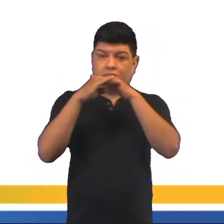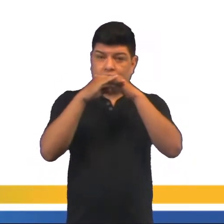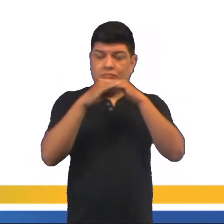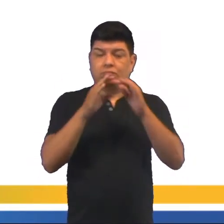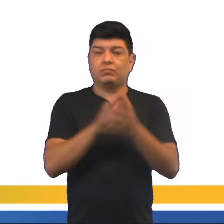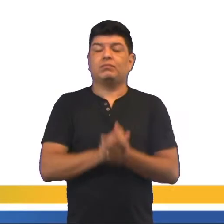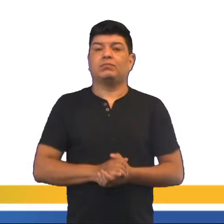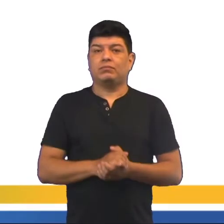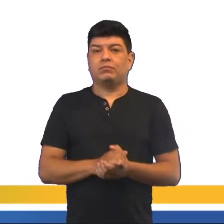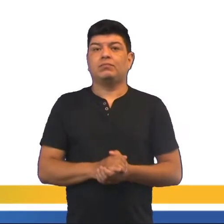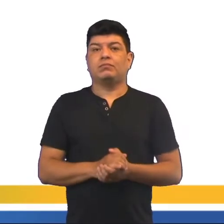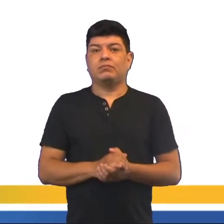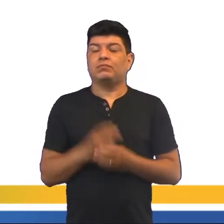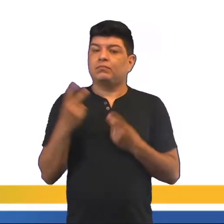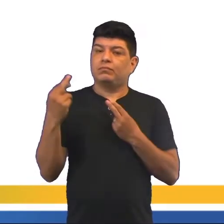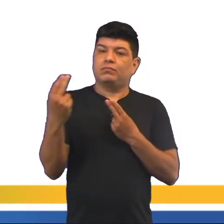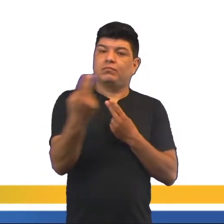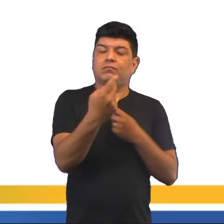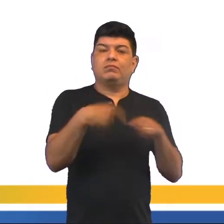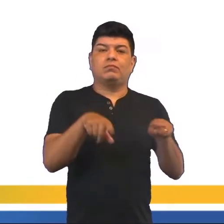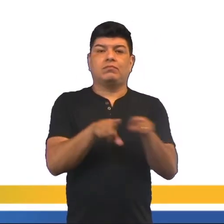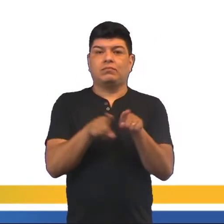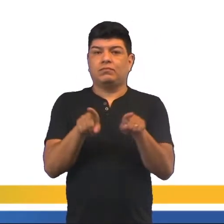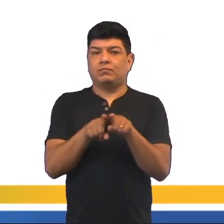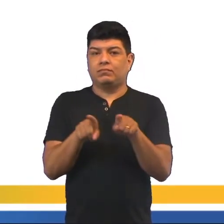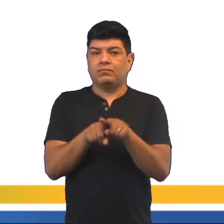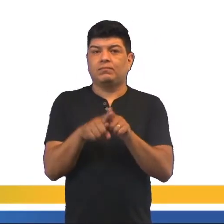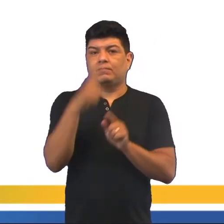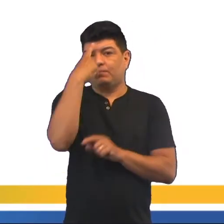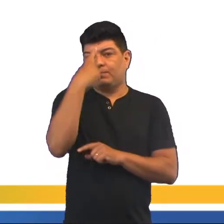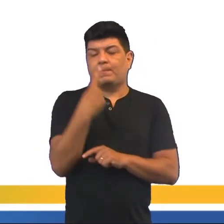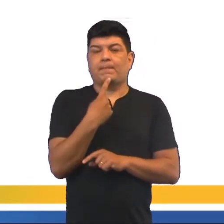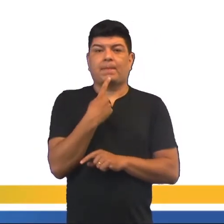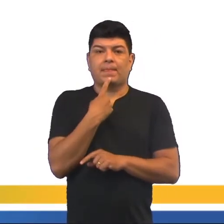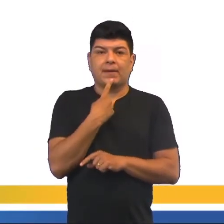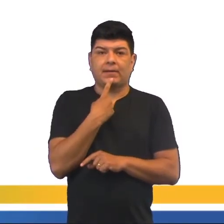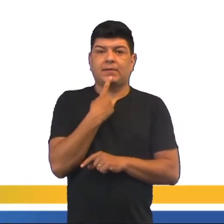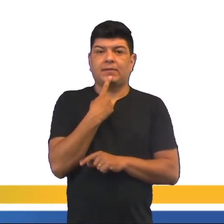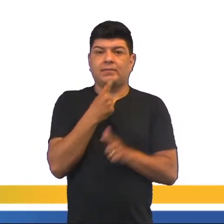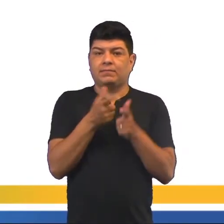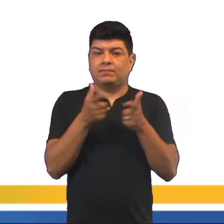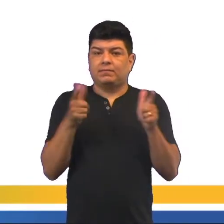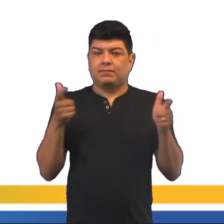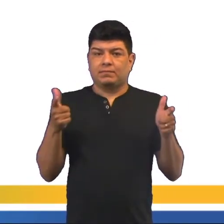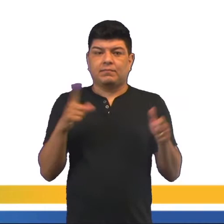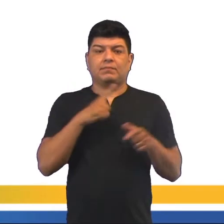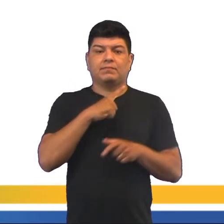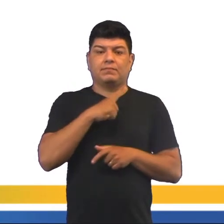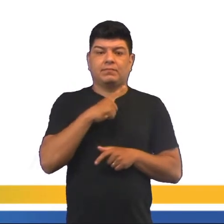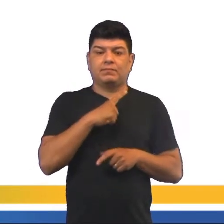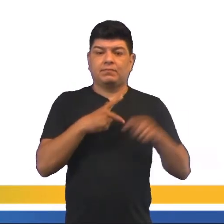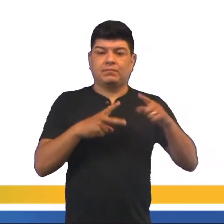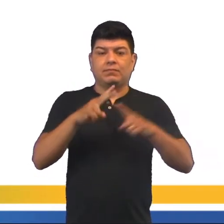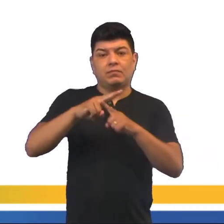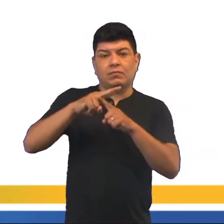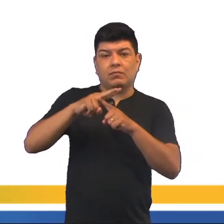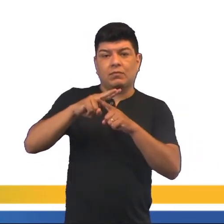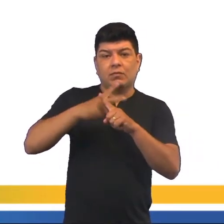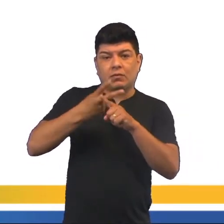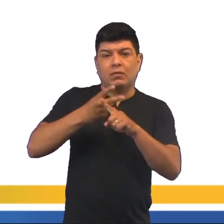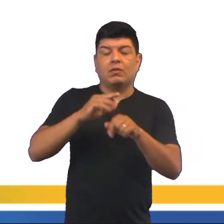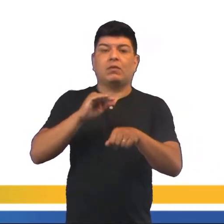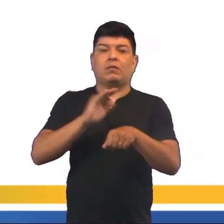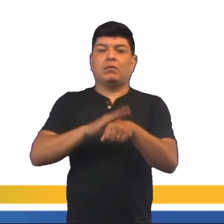proporcional. Da mesma forma, olha só, na figura, na maior, nós temos 2 vezes o